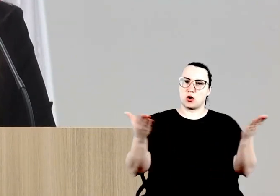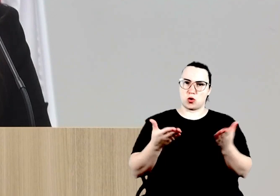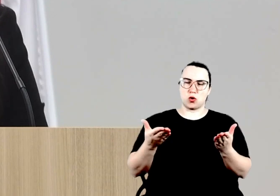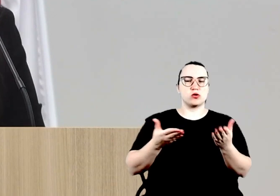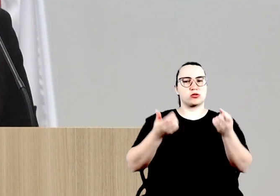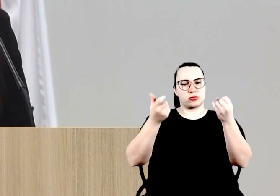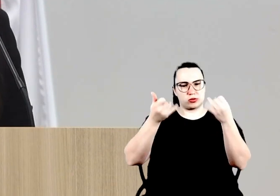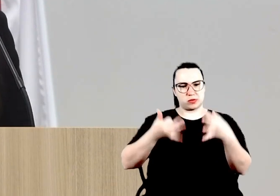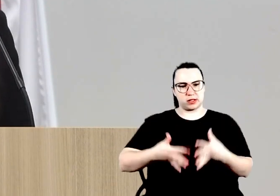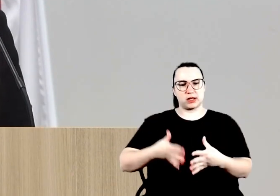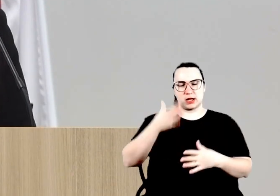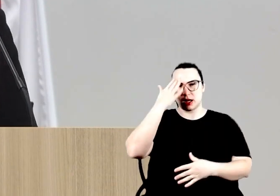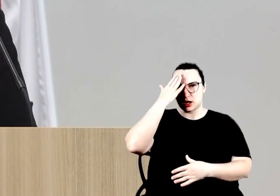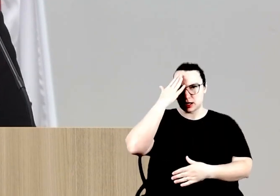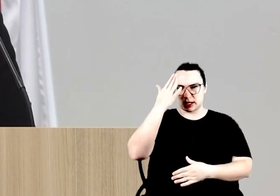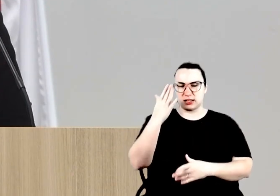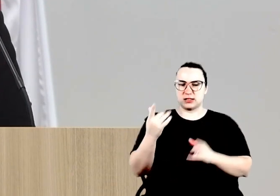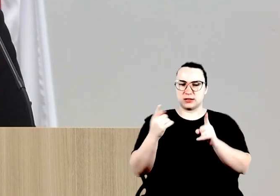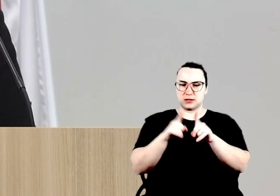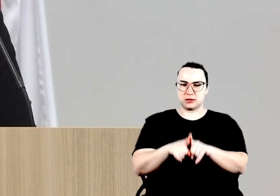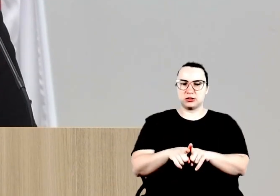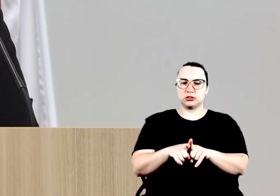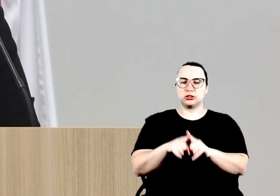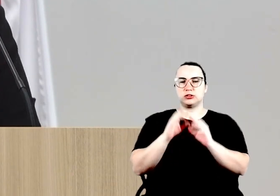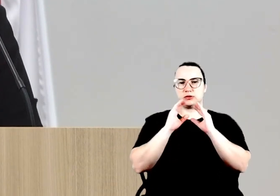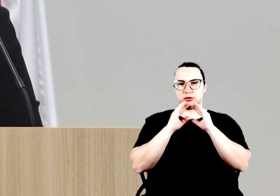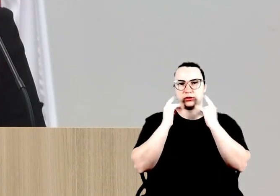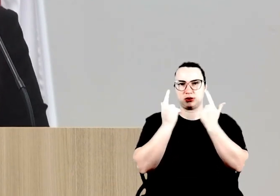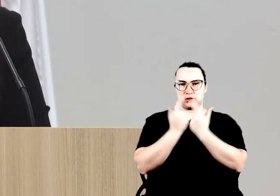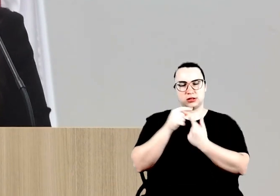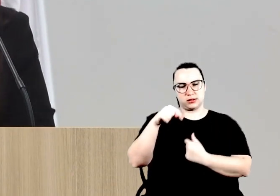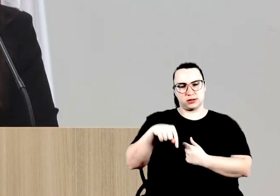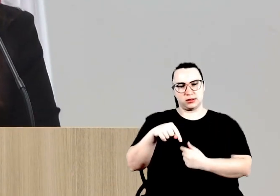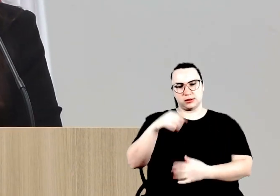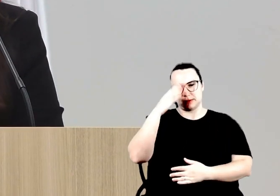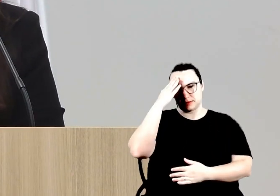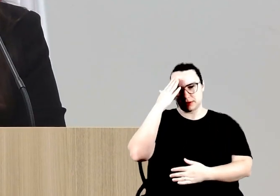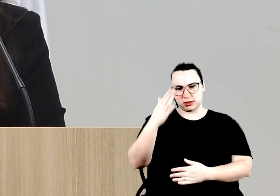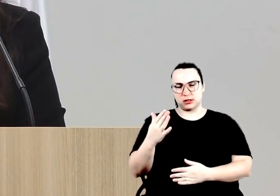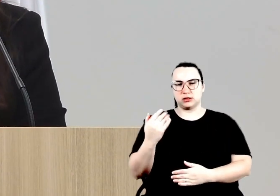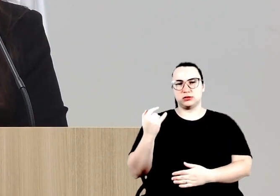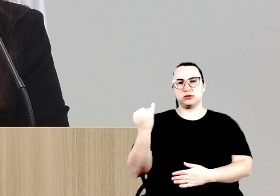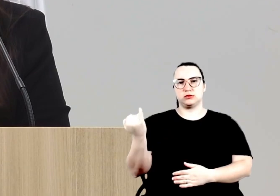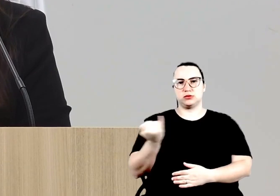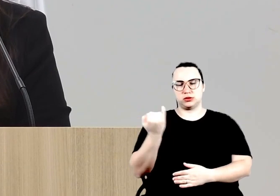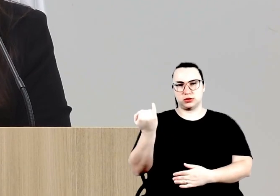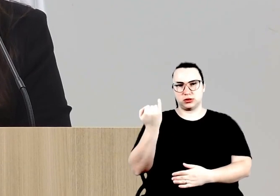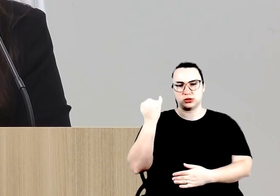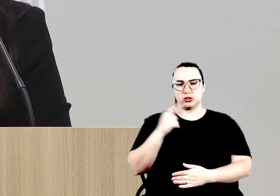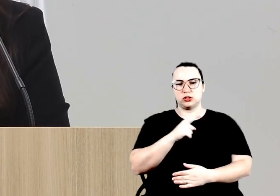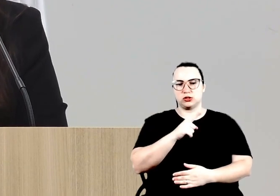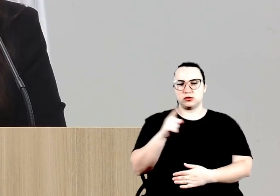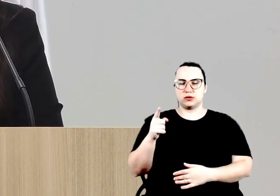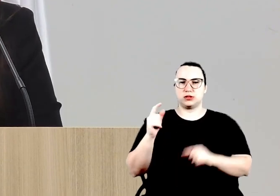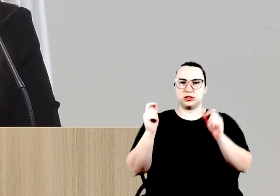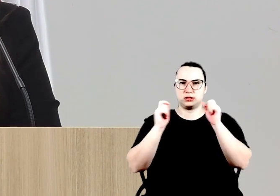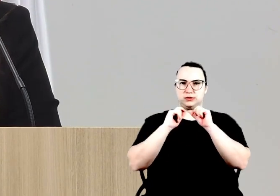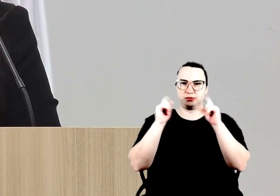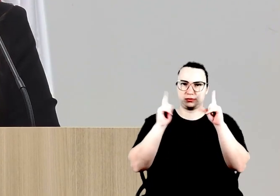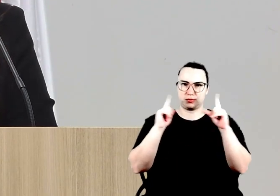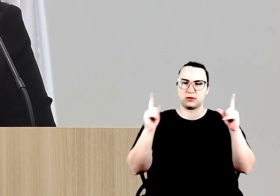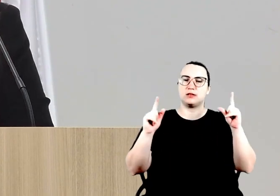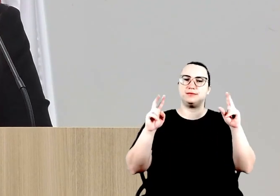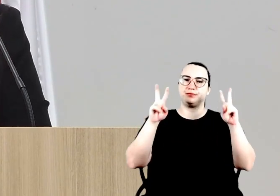gente agradece a parceria do Legislativo, porque é muito importante que vocês estejam atentos a essas